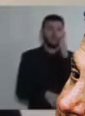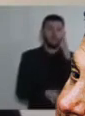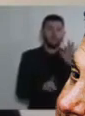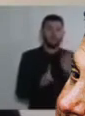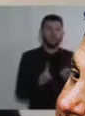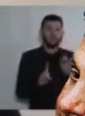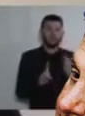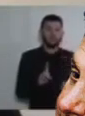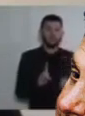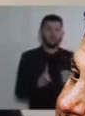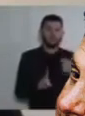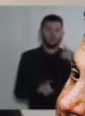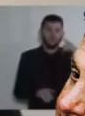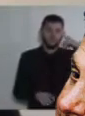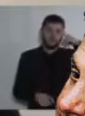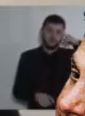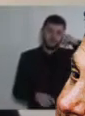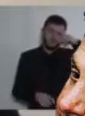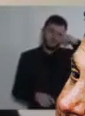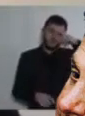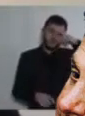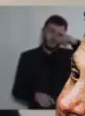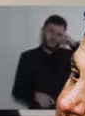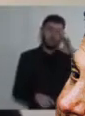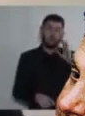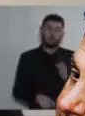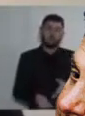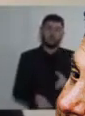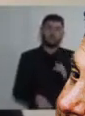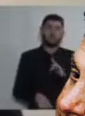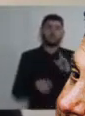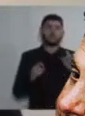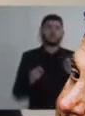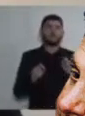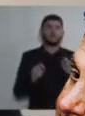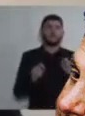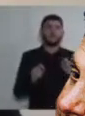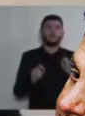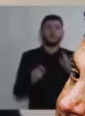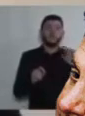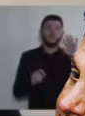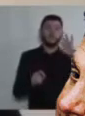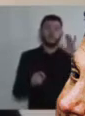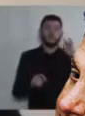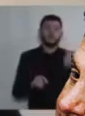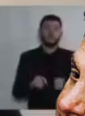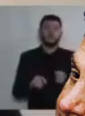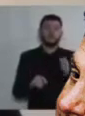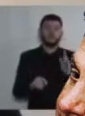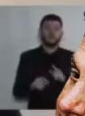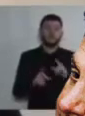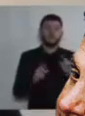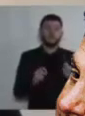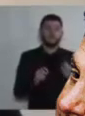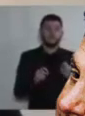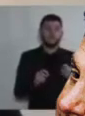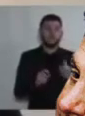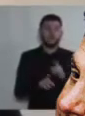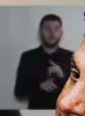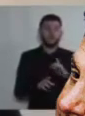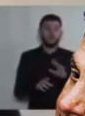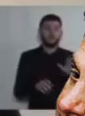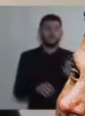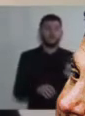Sérgio Moro proferiu decisão determinando de ofício o levantamento do sigilo e o traslado de parte